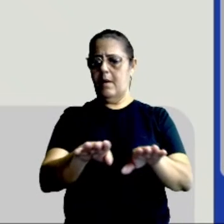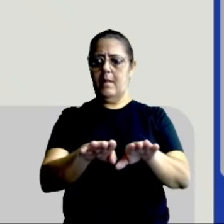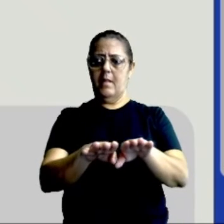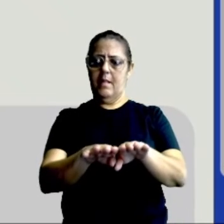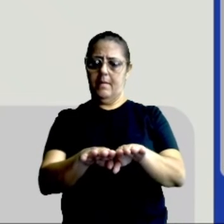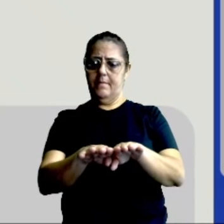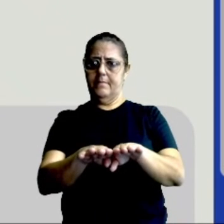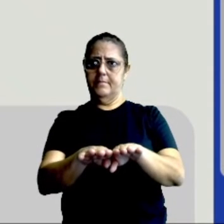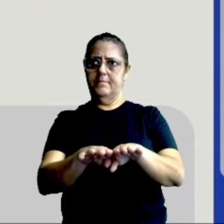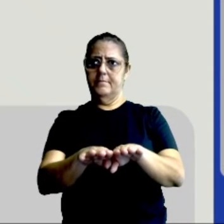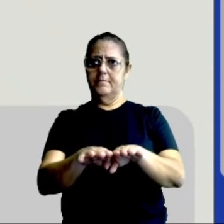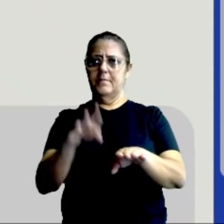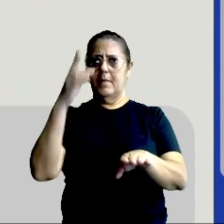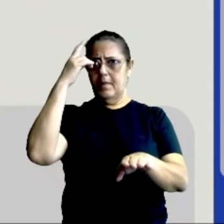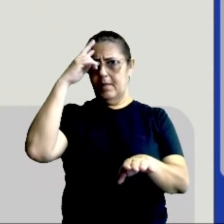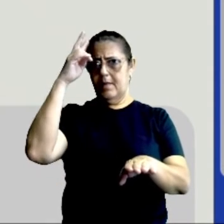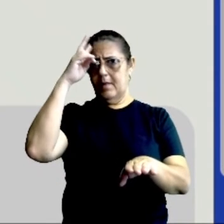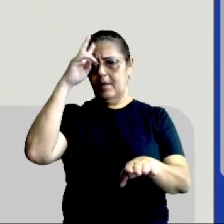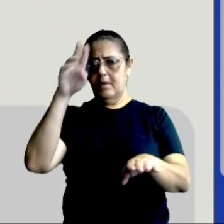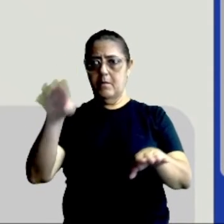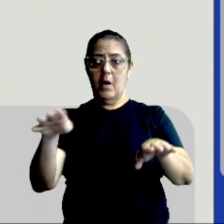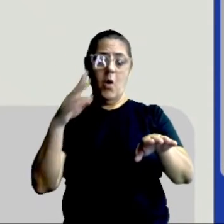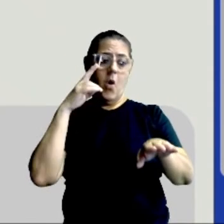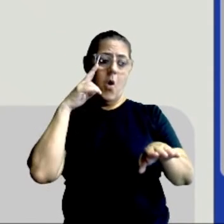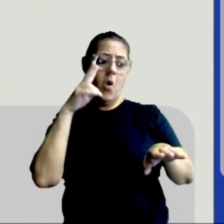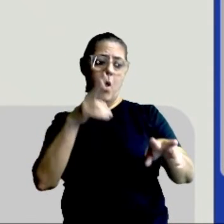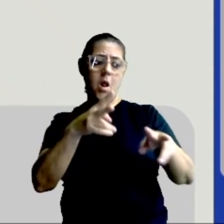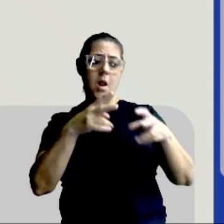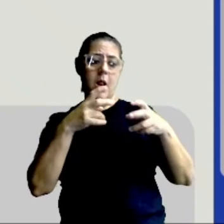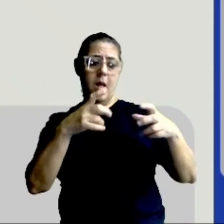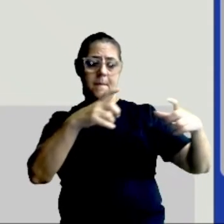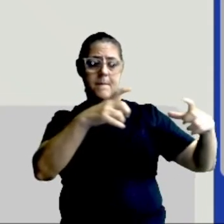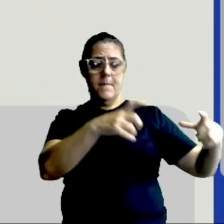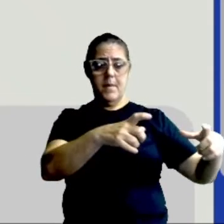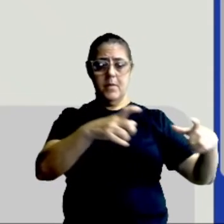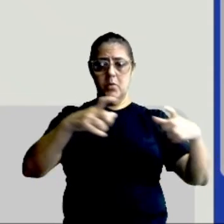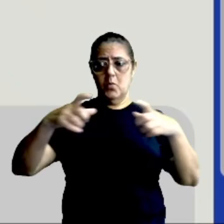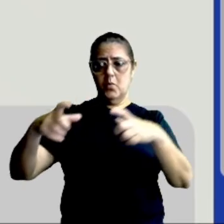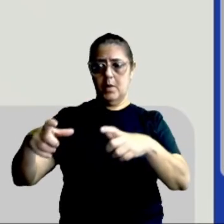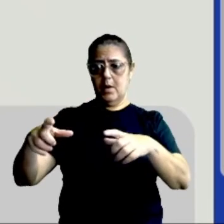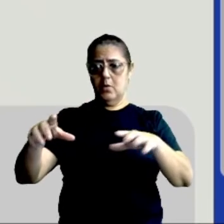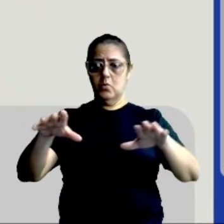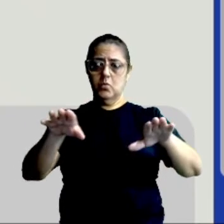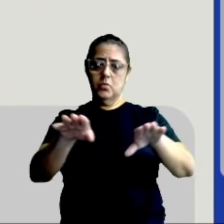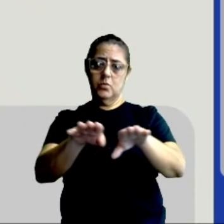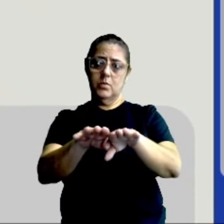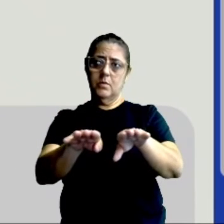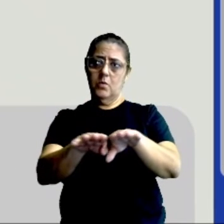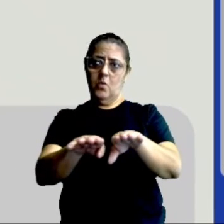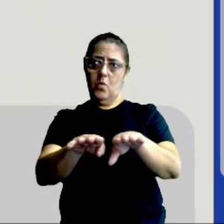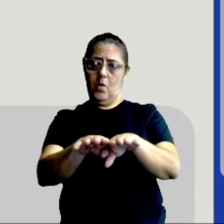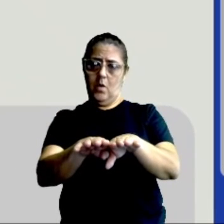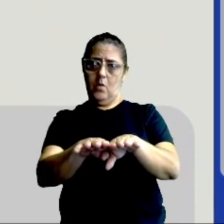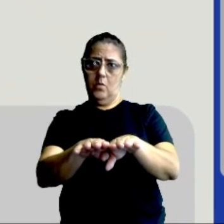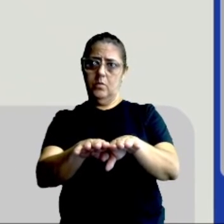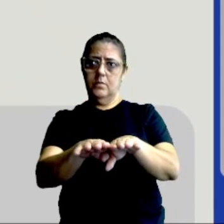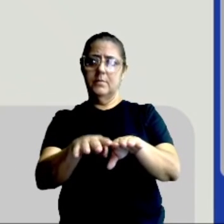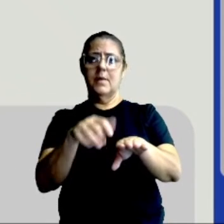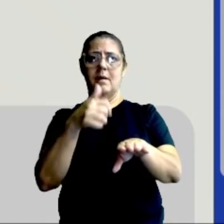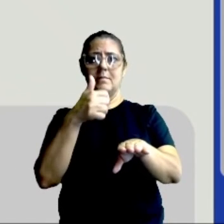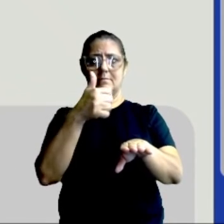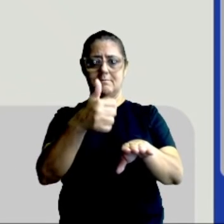ou em desequilíbrio. Então, lembra que a gente vai olhar para o nível dos pratos. Nesse caso aqui, não está no mesmo nível? Se está no mesmo